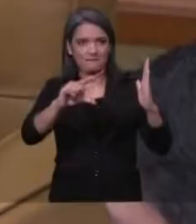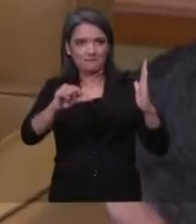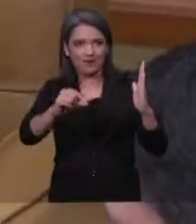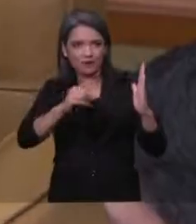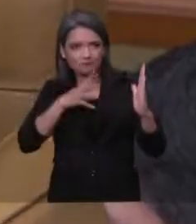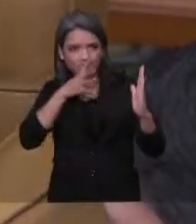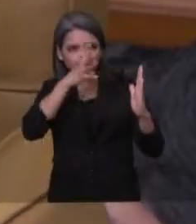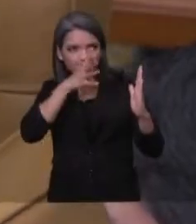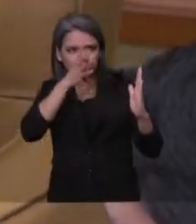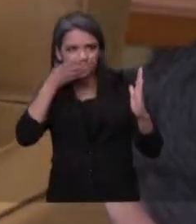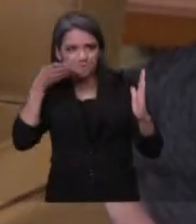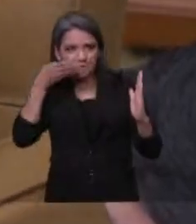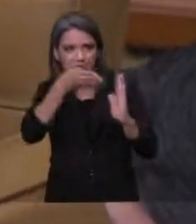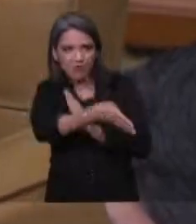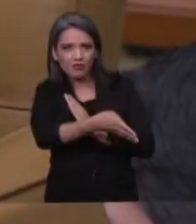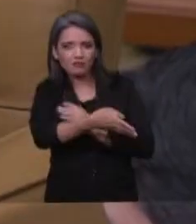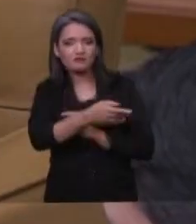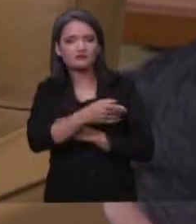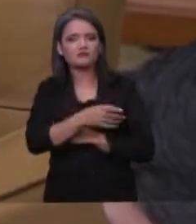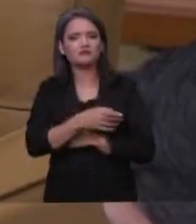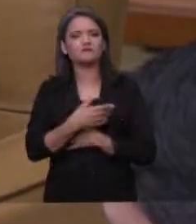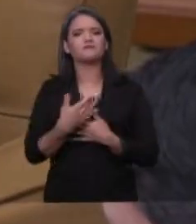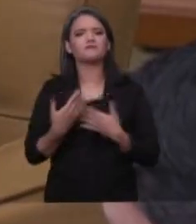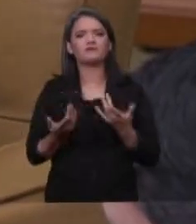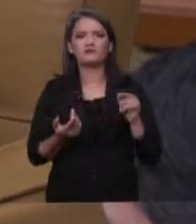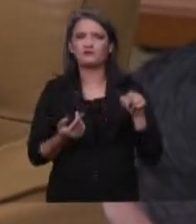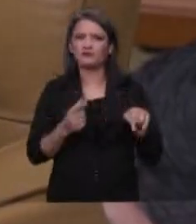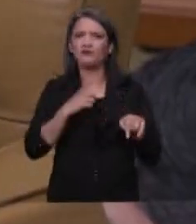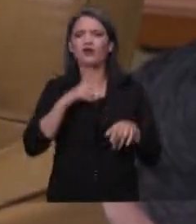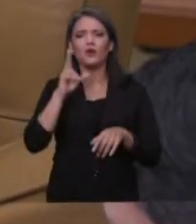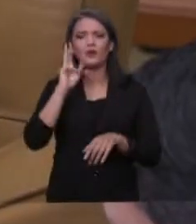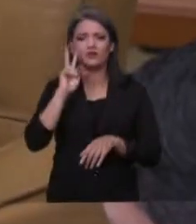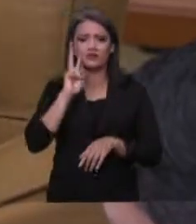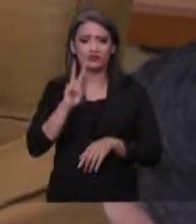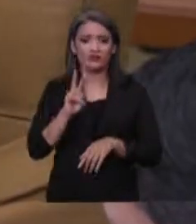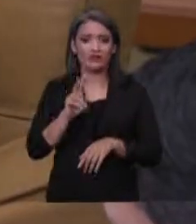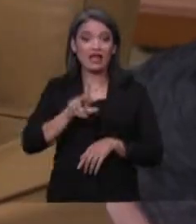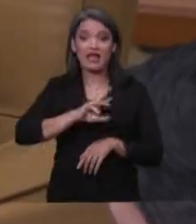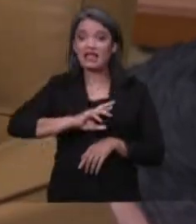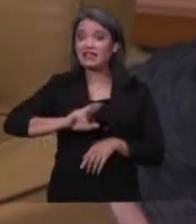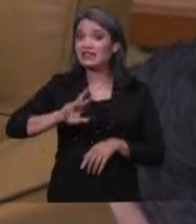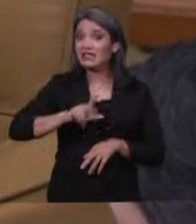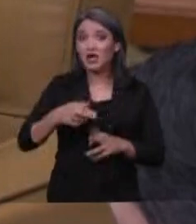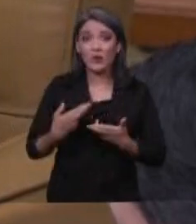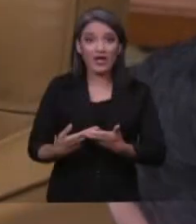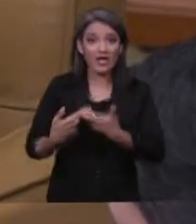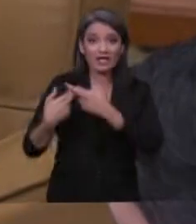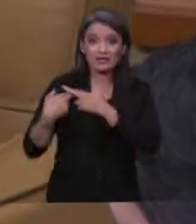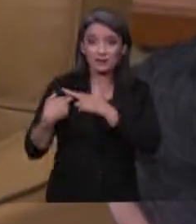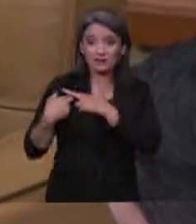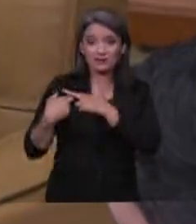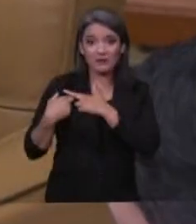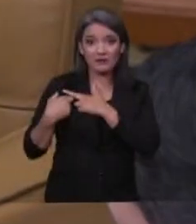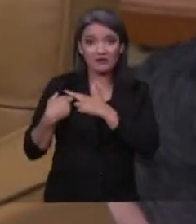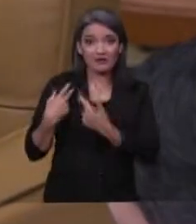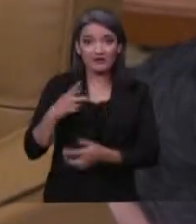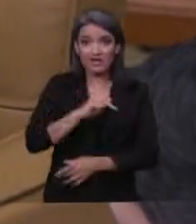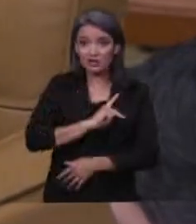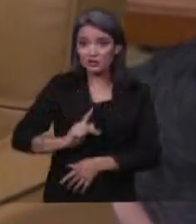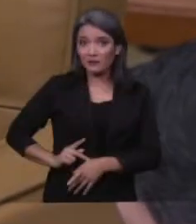Isso conta uma história. Isso conta uma história que não é da responsabilidade desse governo,